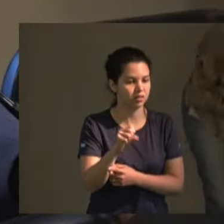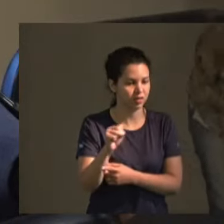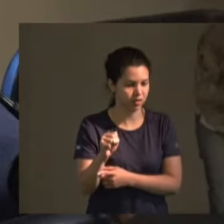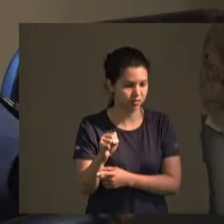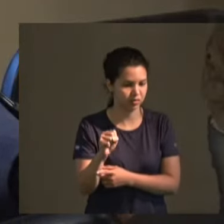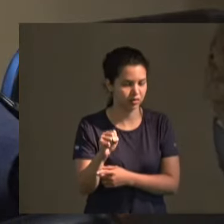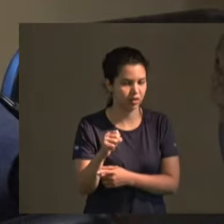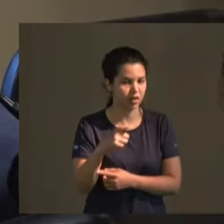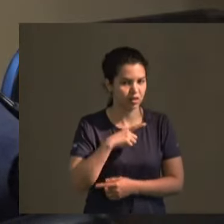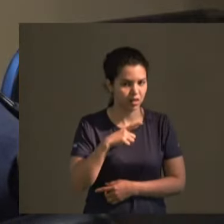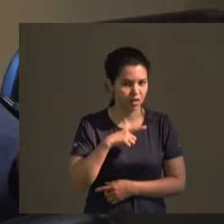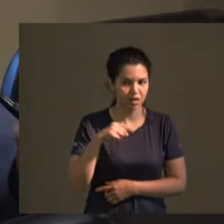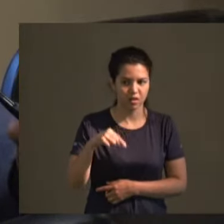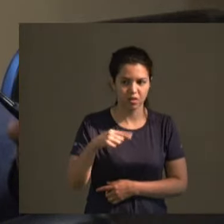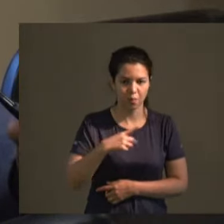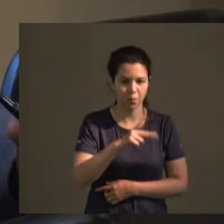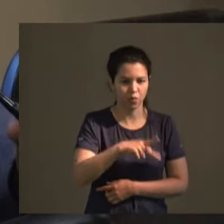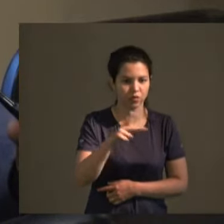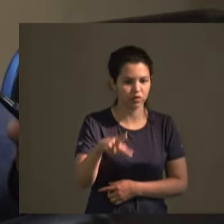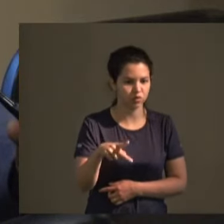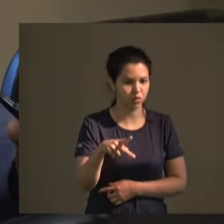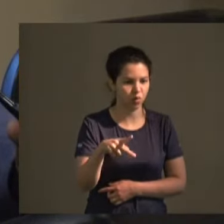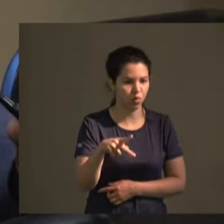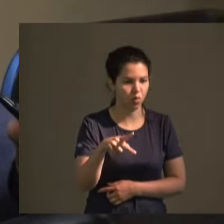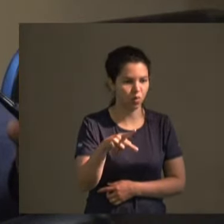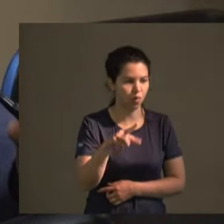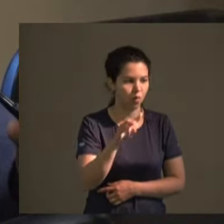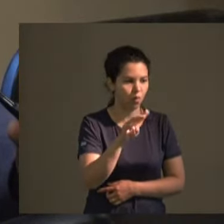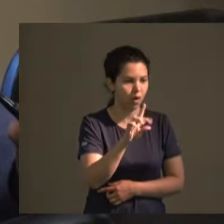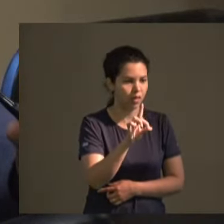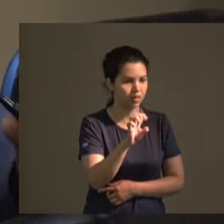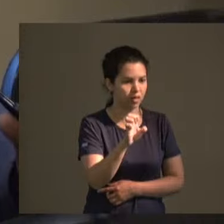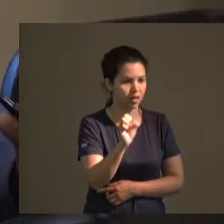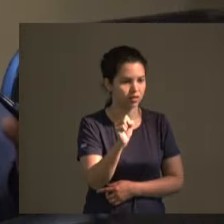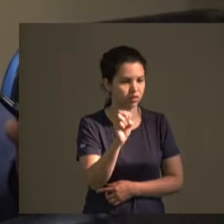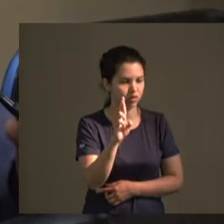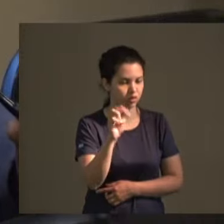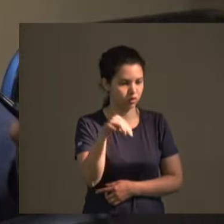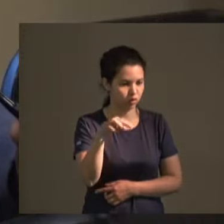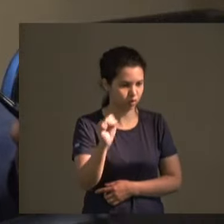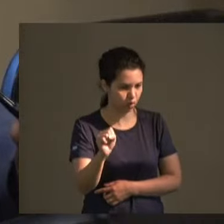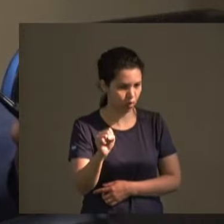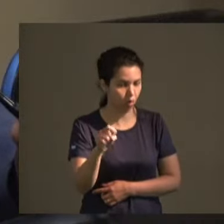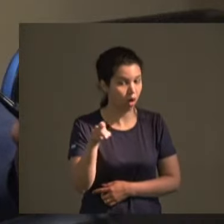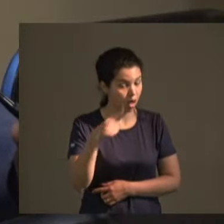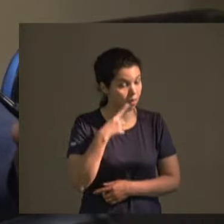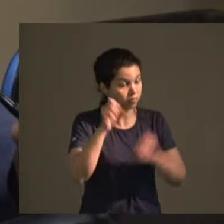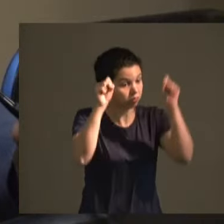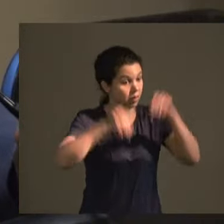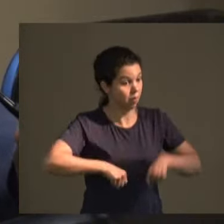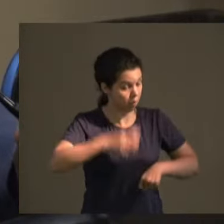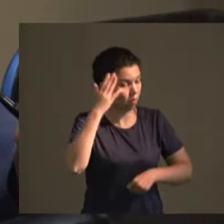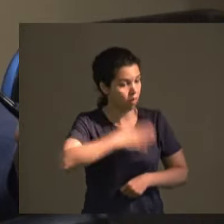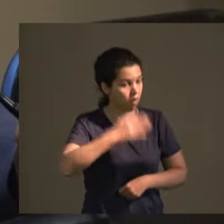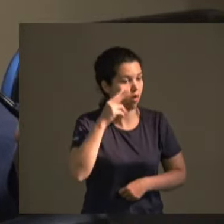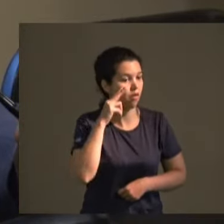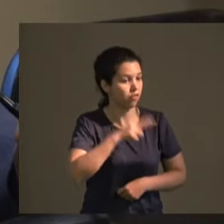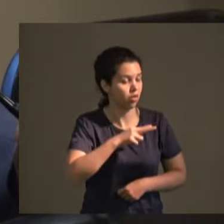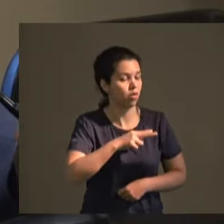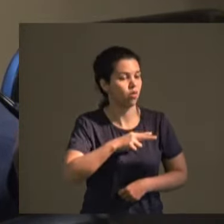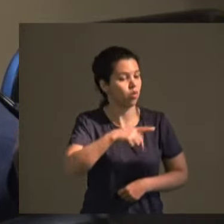o professor Ederson, que testemunhou a nossa luta para que fosse